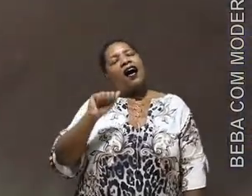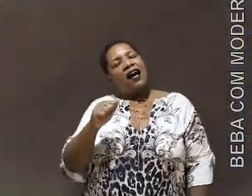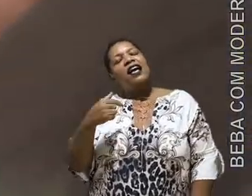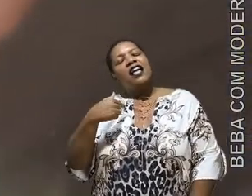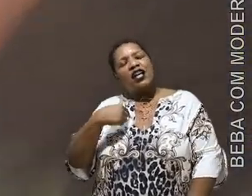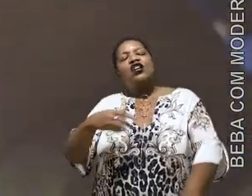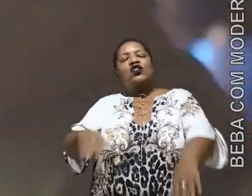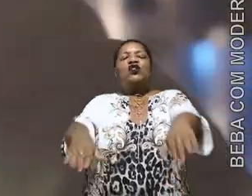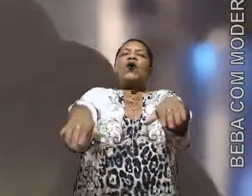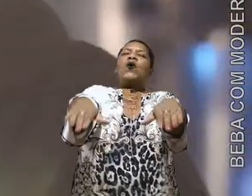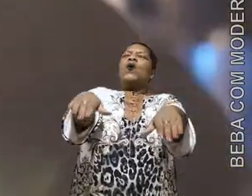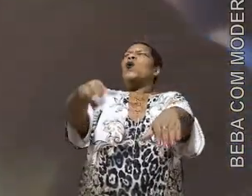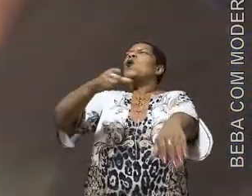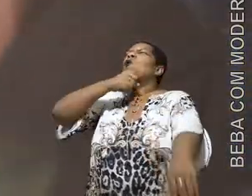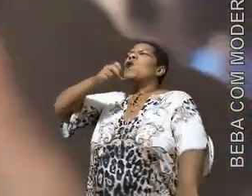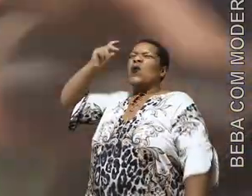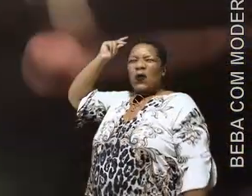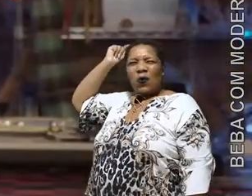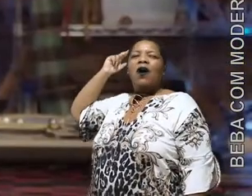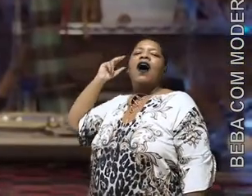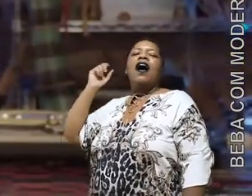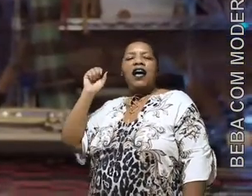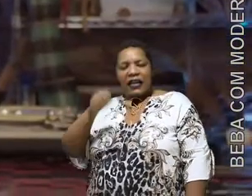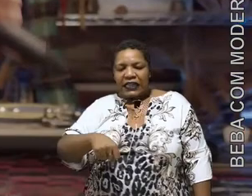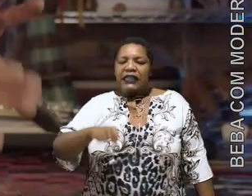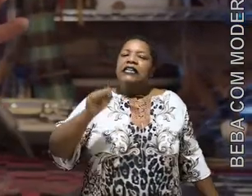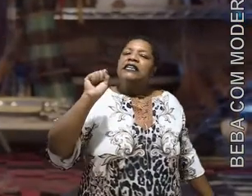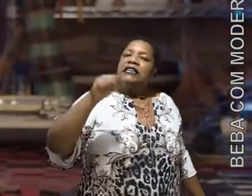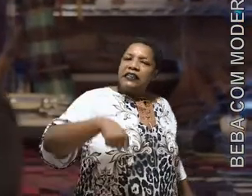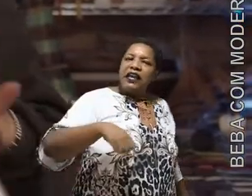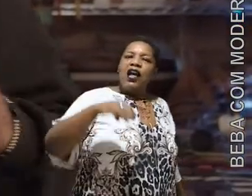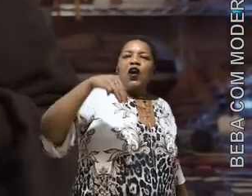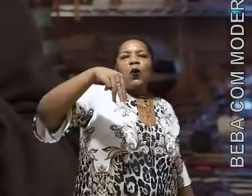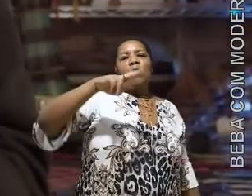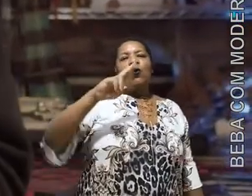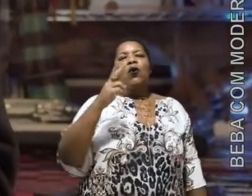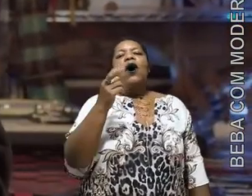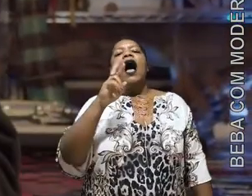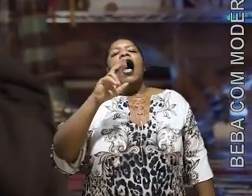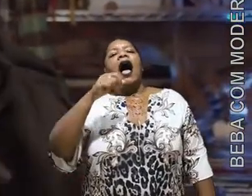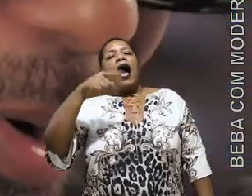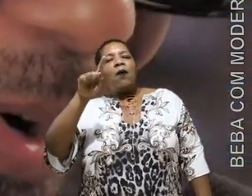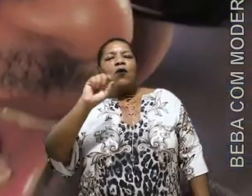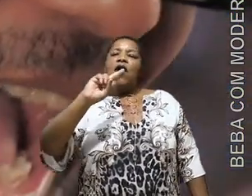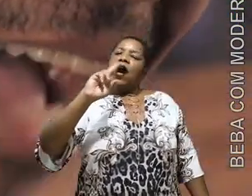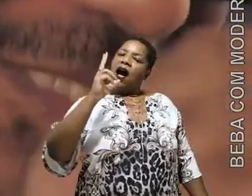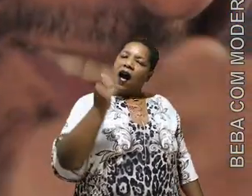burra burra burra burra burra burra